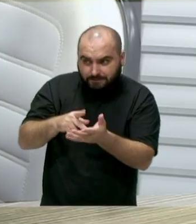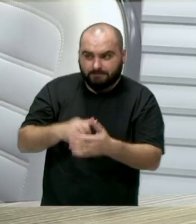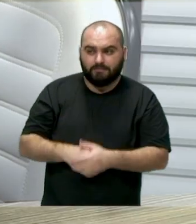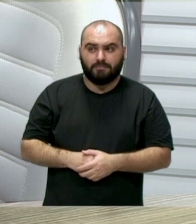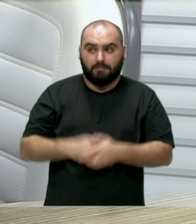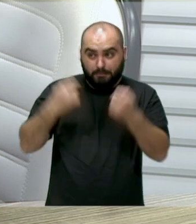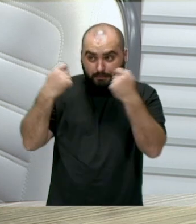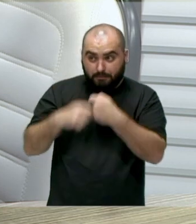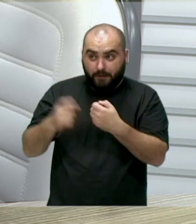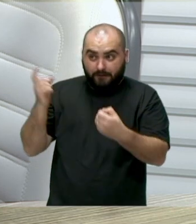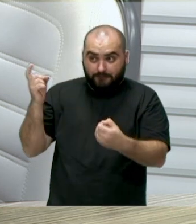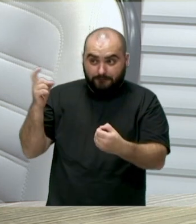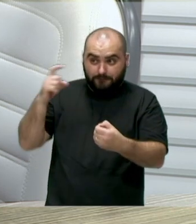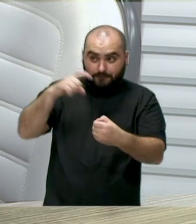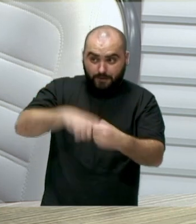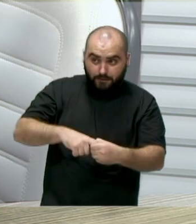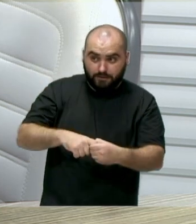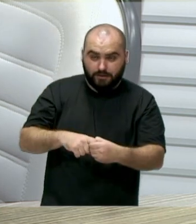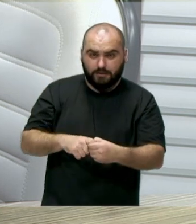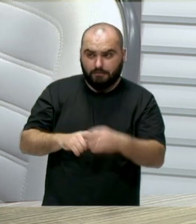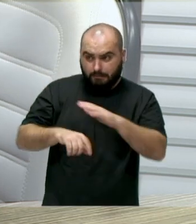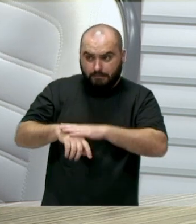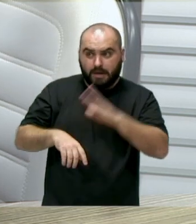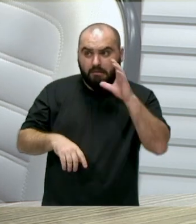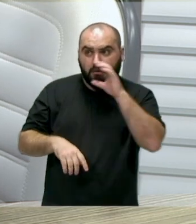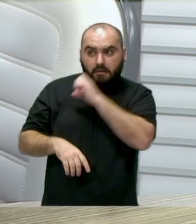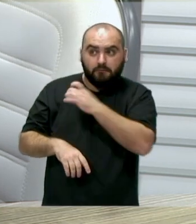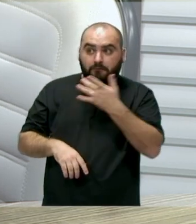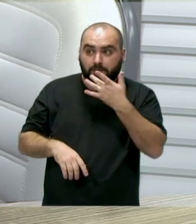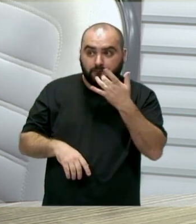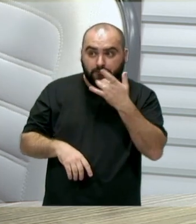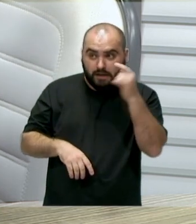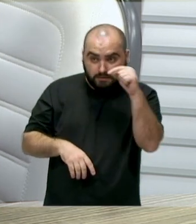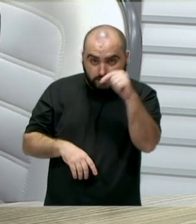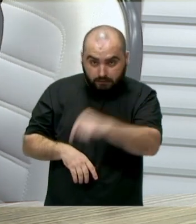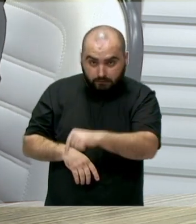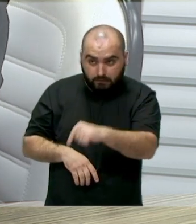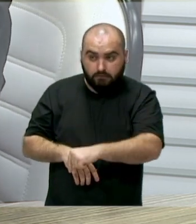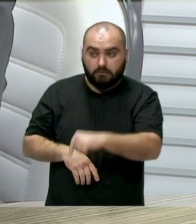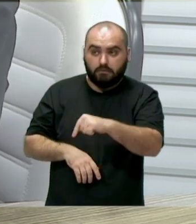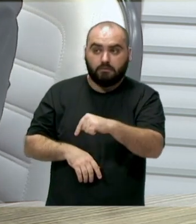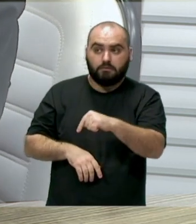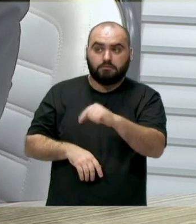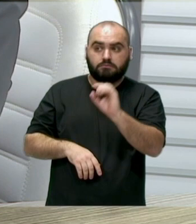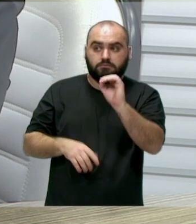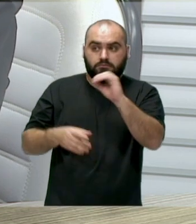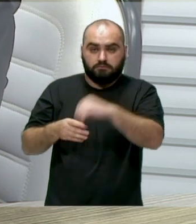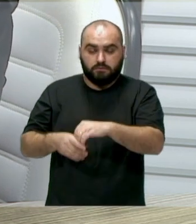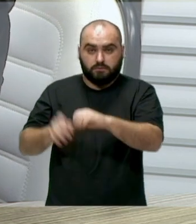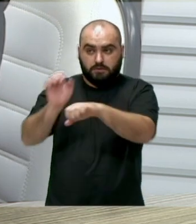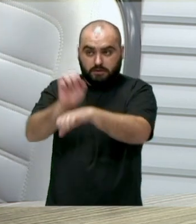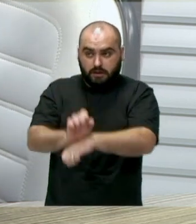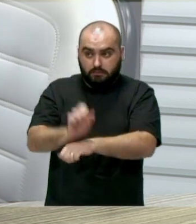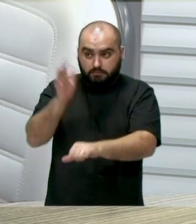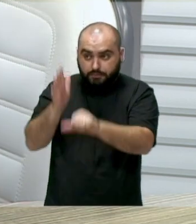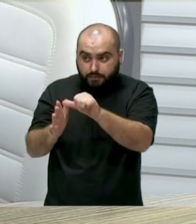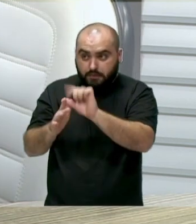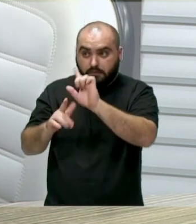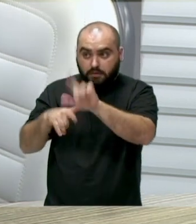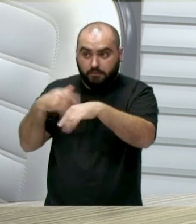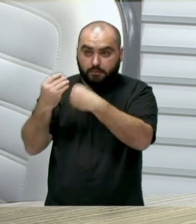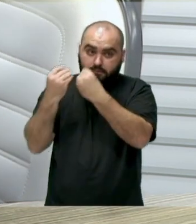se fazer, realmente é muito mais prático e rápido se fazer a apuração no estado primeiro e